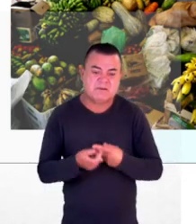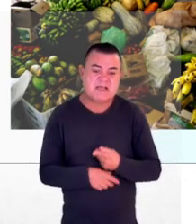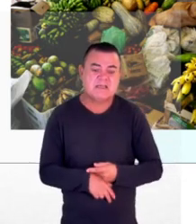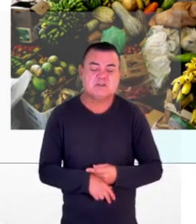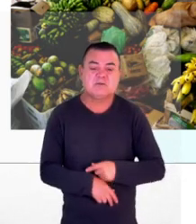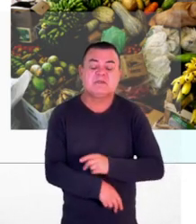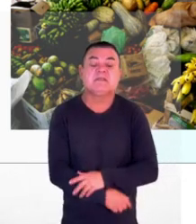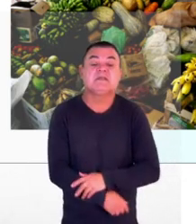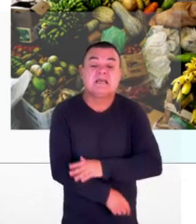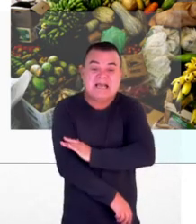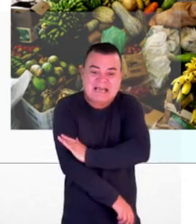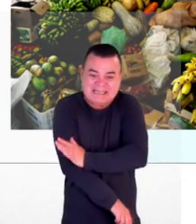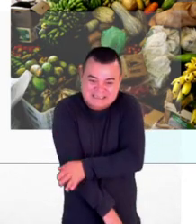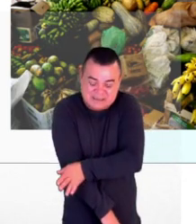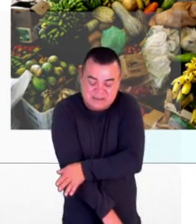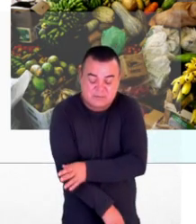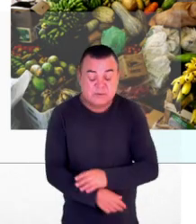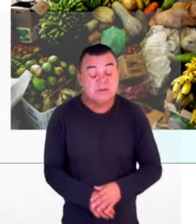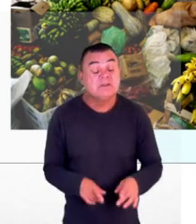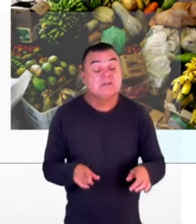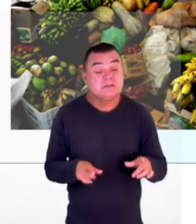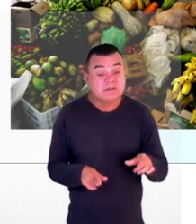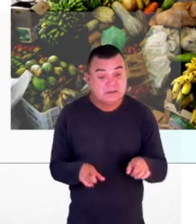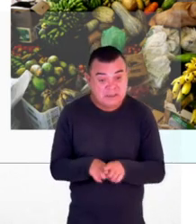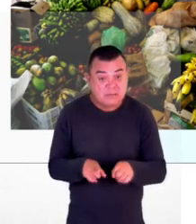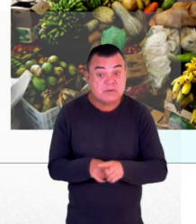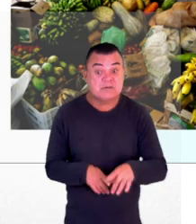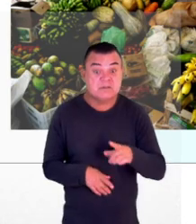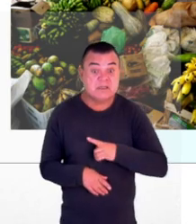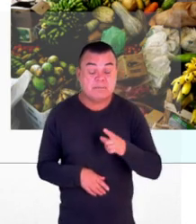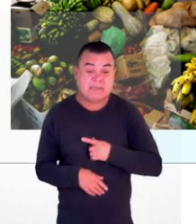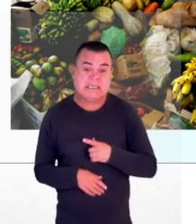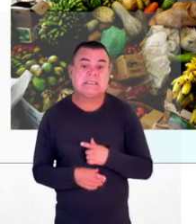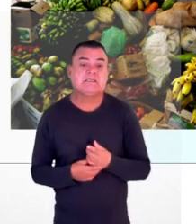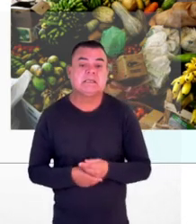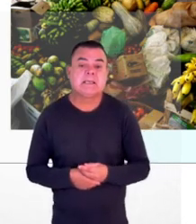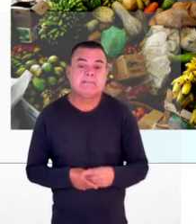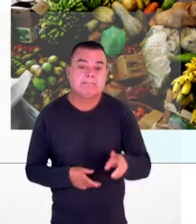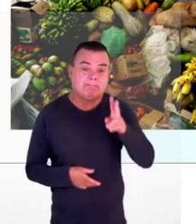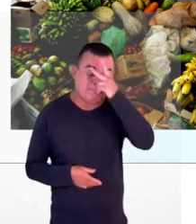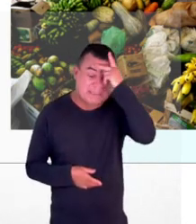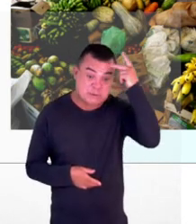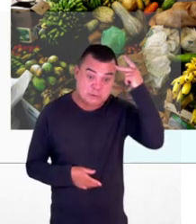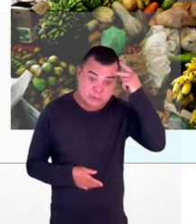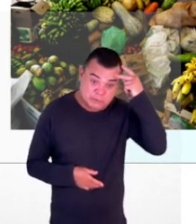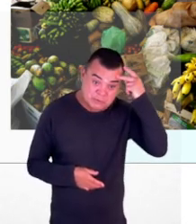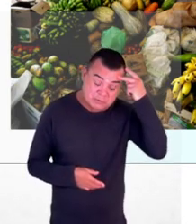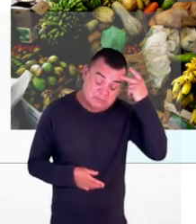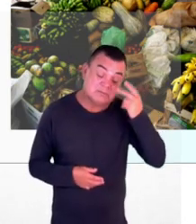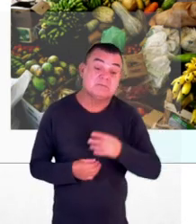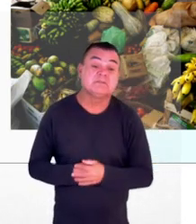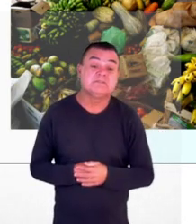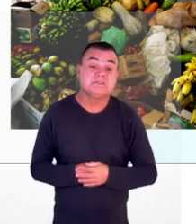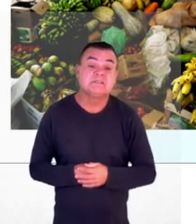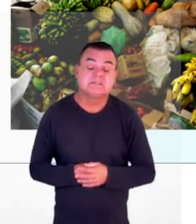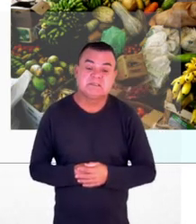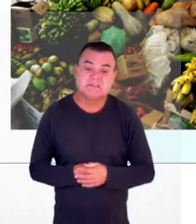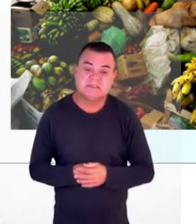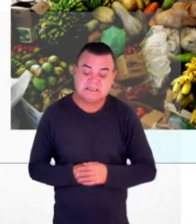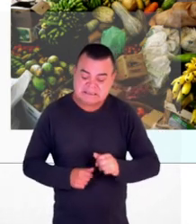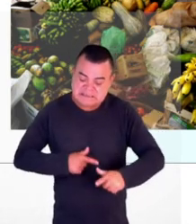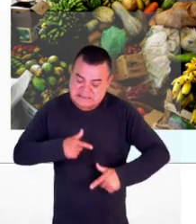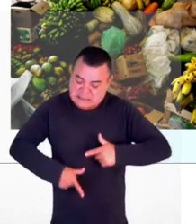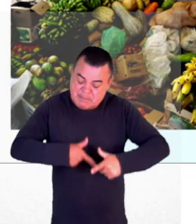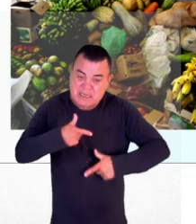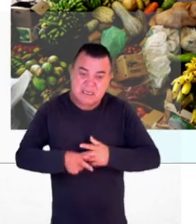nós temos historicamente também um cenário de pessoas que inclusive eh trabalhando na